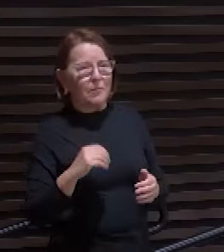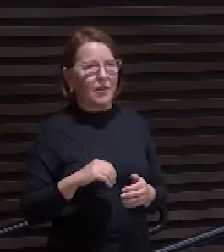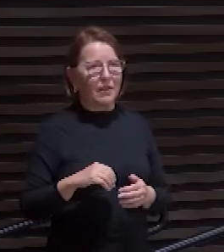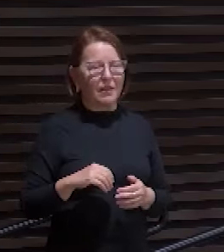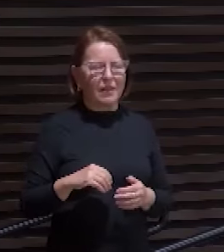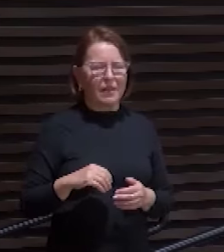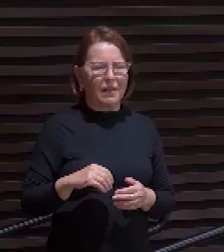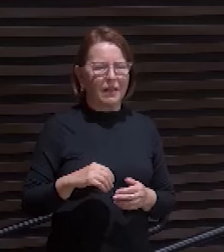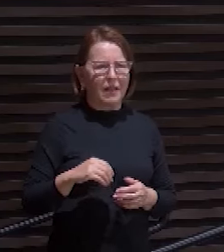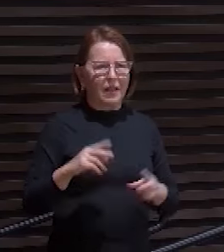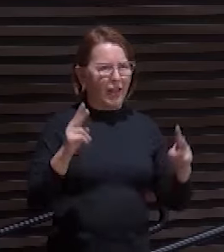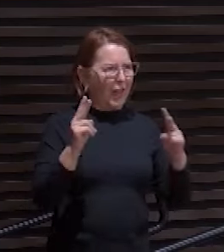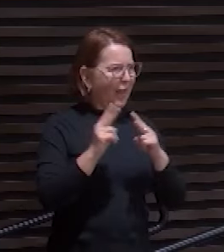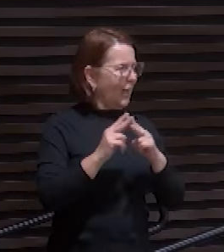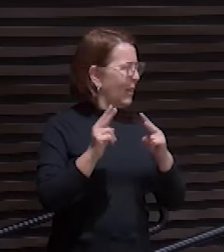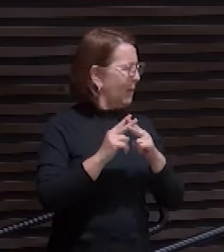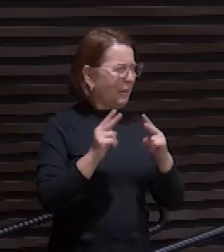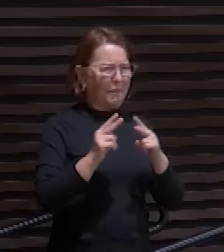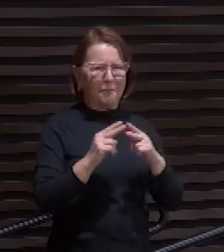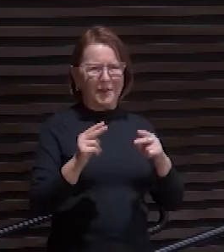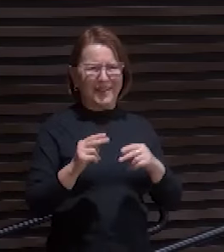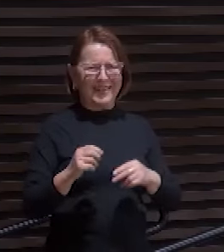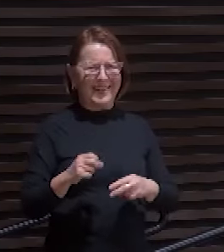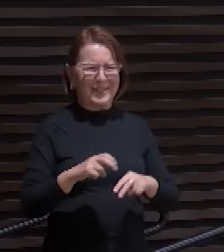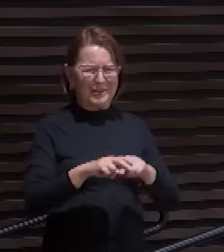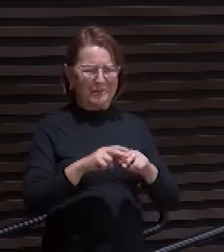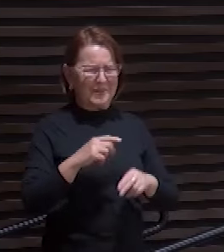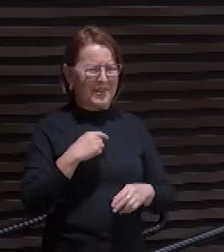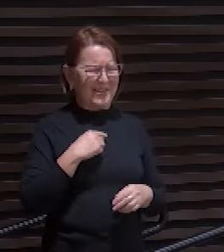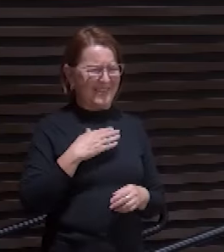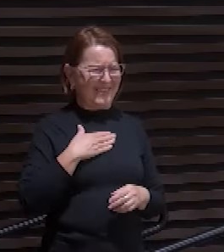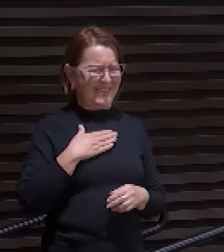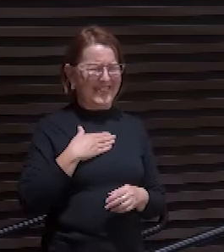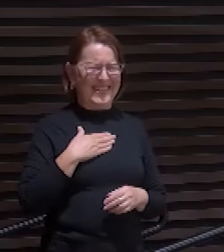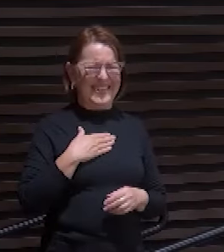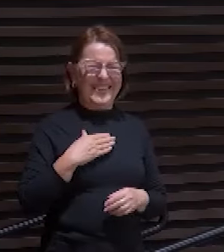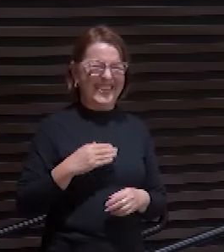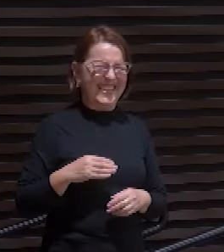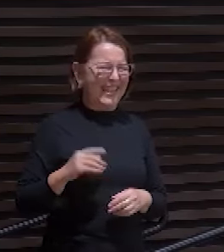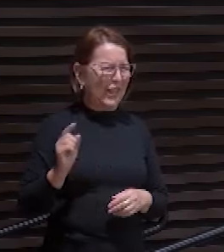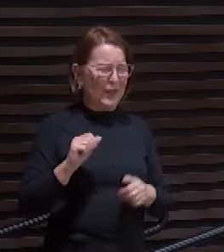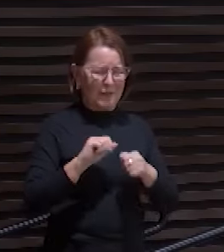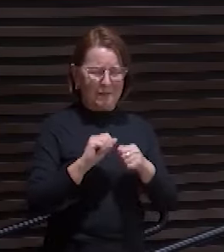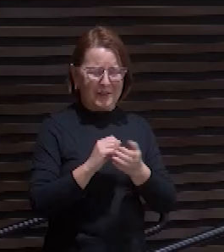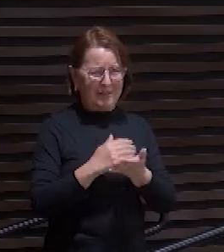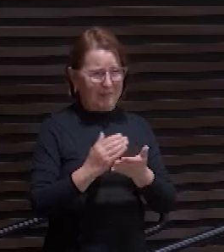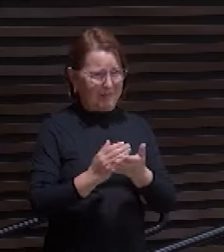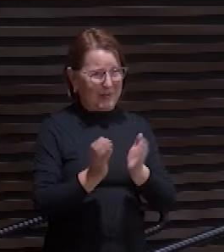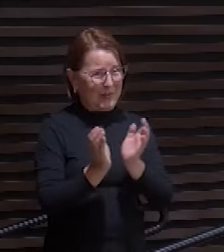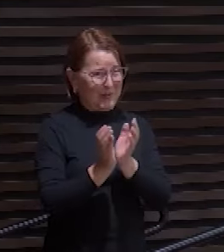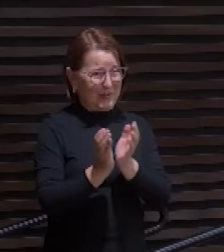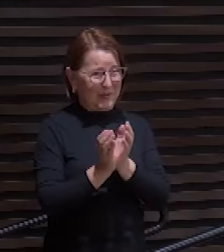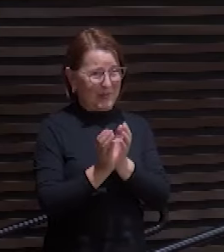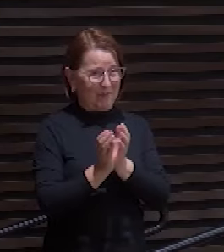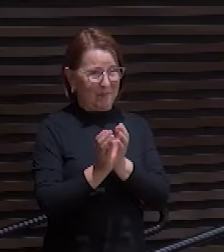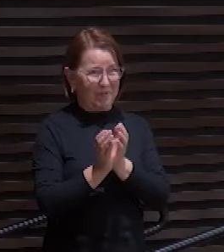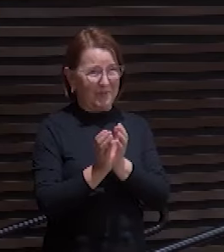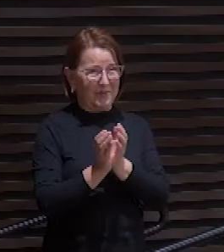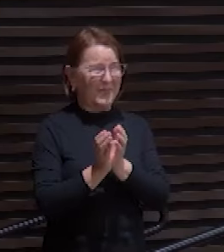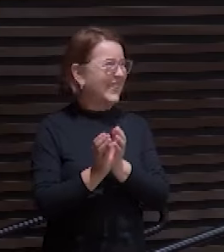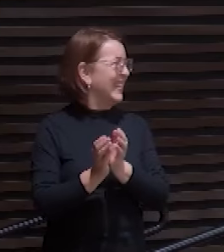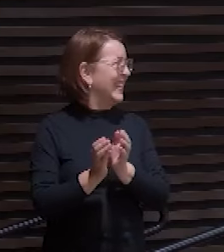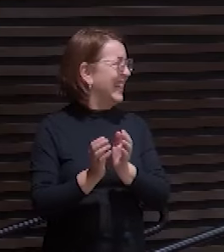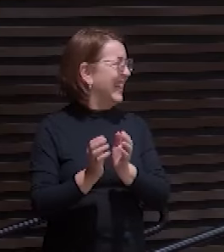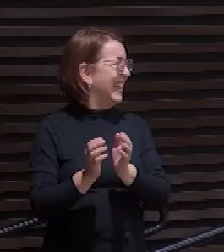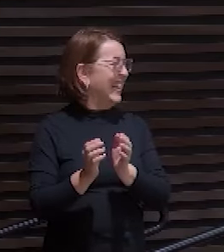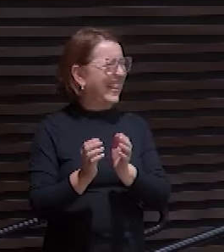brigar por causa de mim, eu vou sair do time. Eu vou ficar de fora. Eu não tenho culpa, eu só tenho esse dom de bater